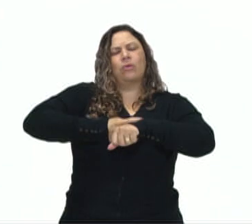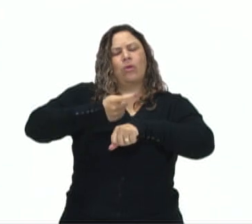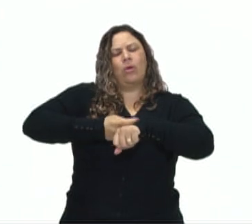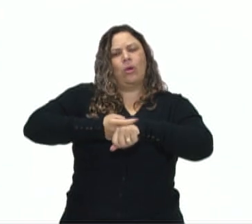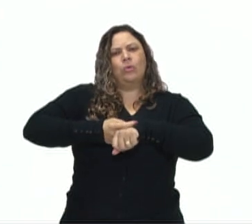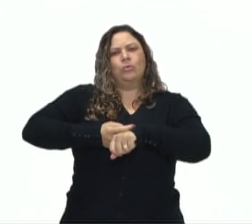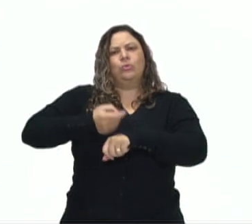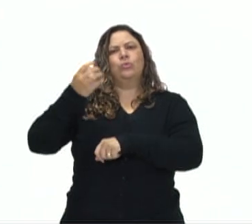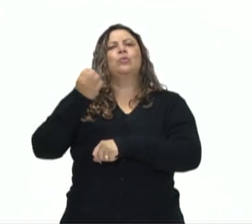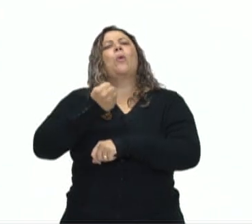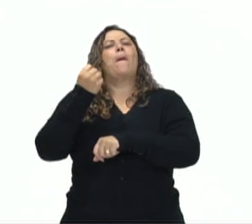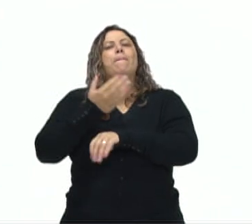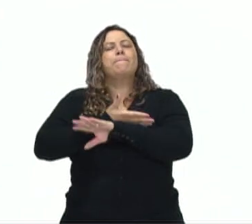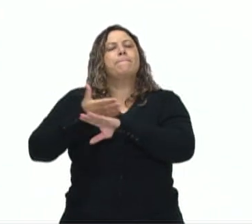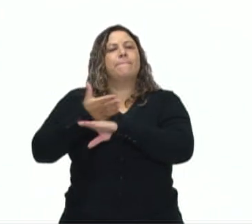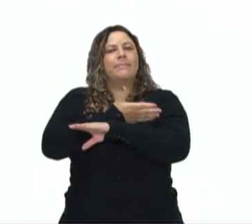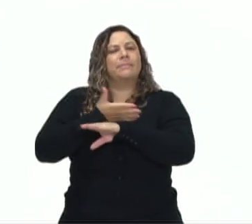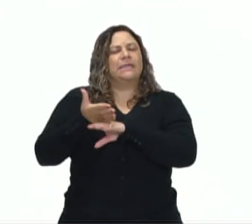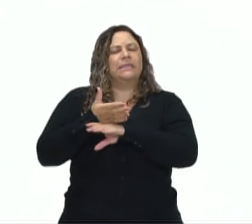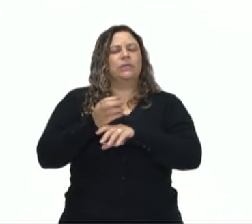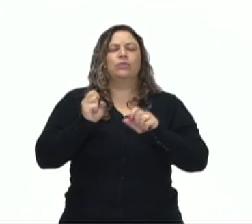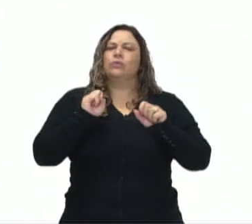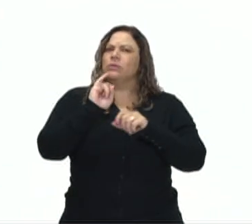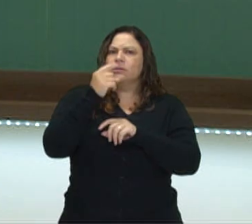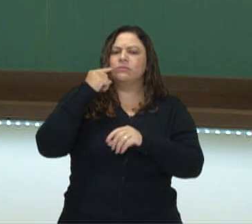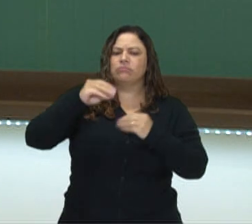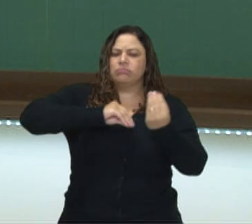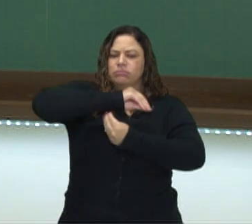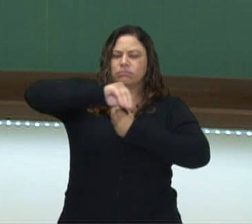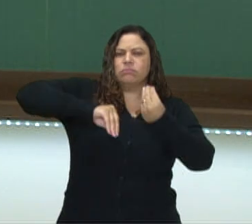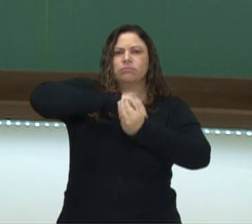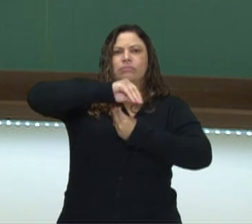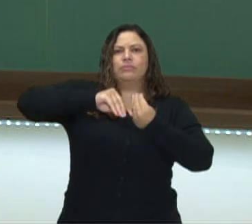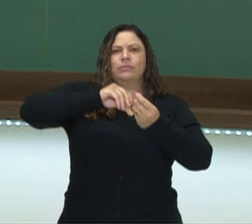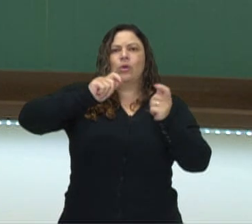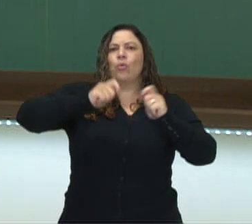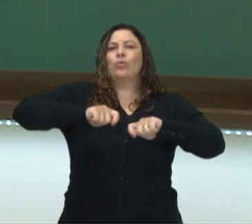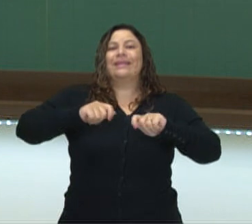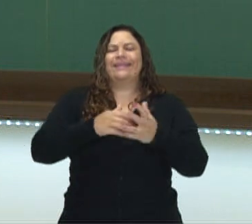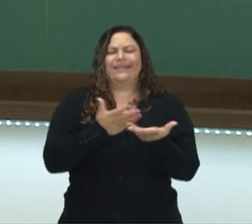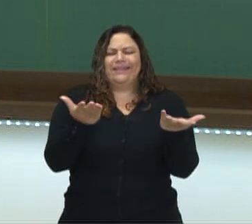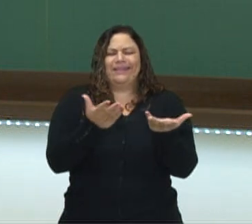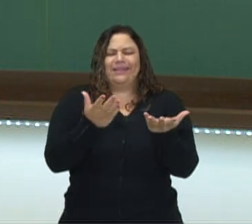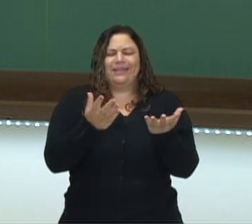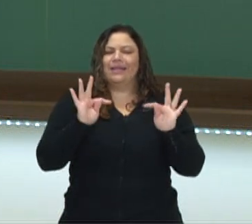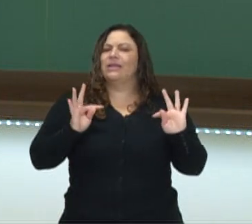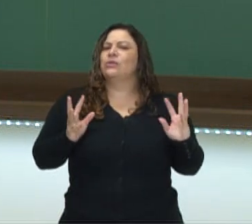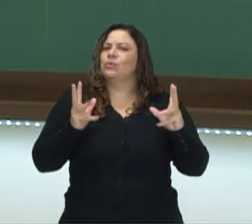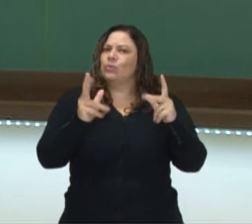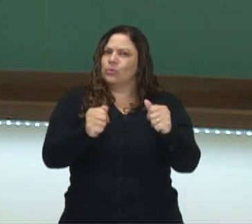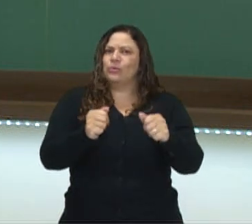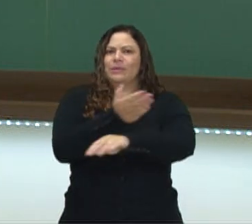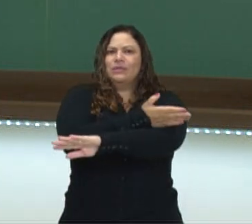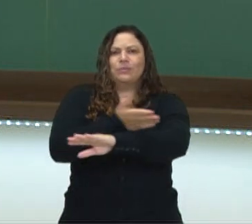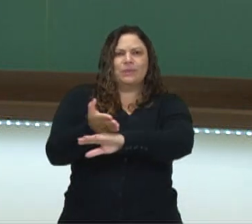NaCl, nós temos a água. Eu vou te contar uma coisa aqui, você sabia que a água é considerada o